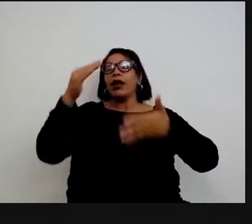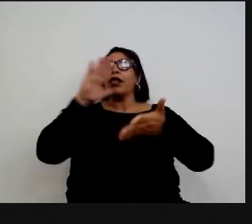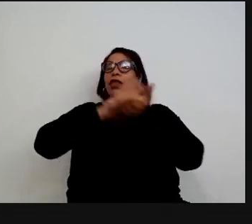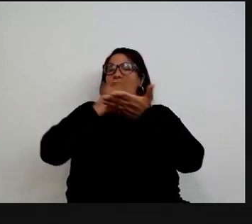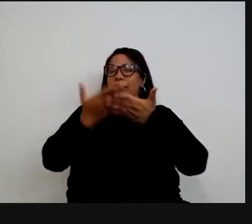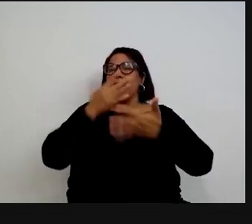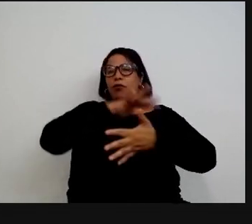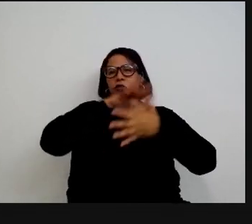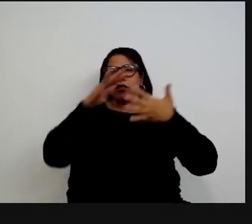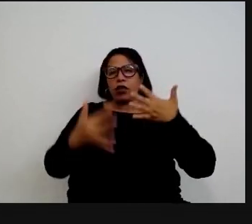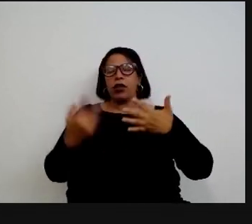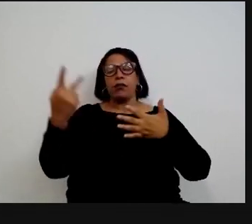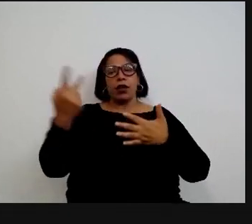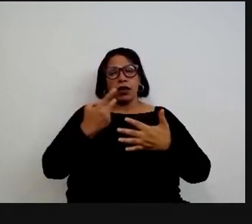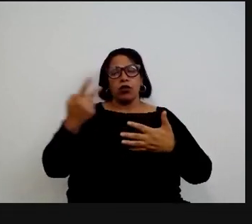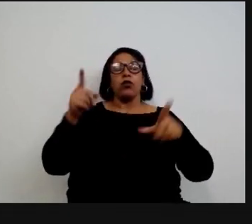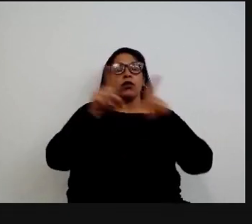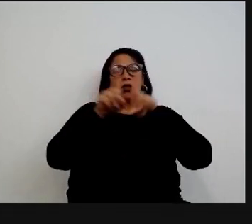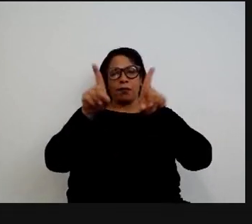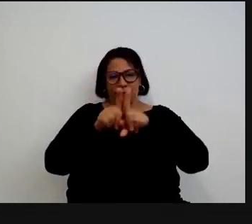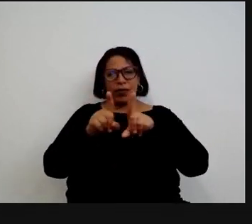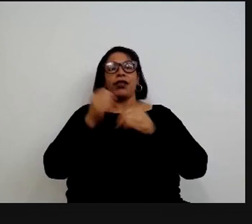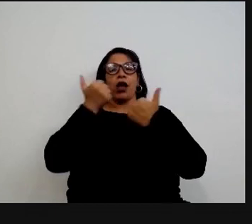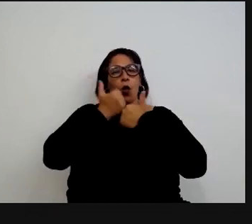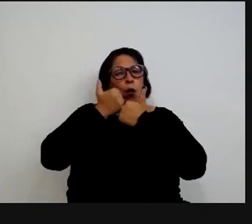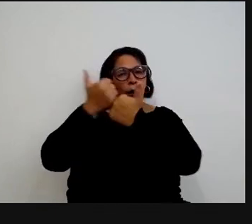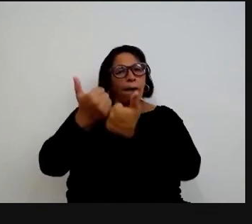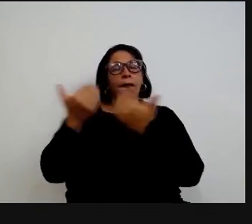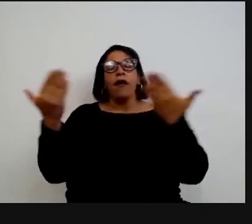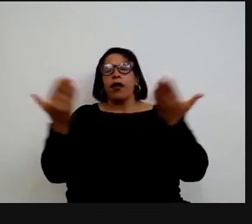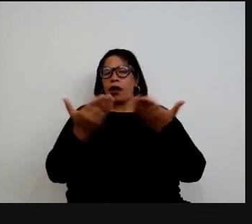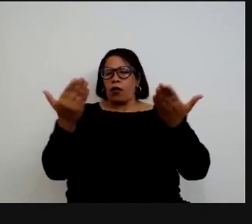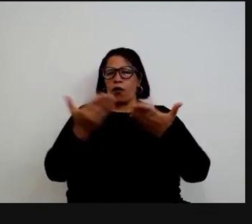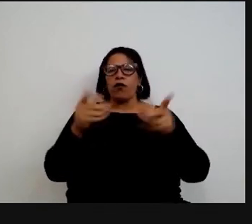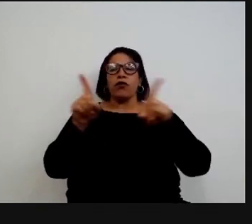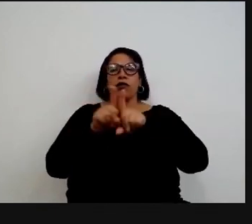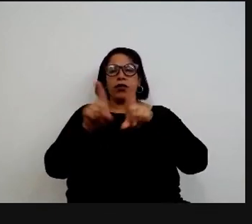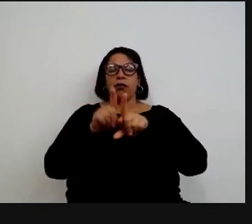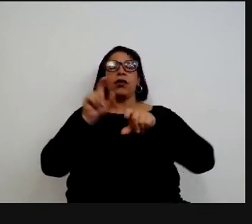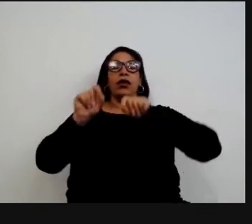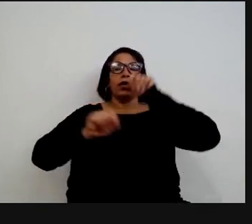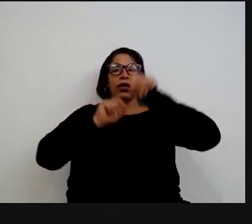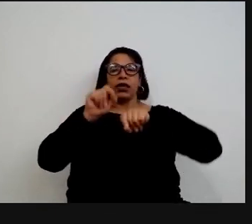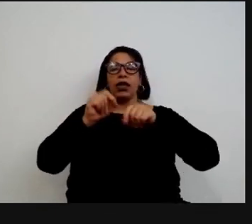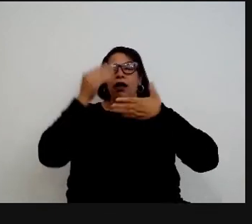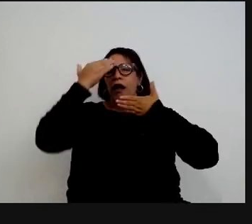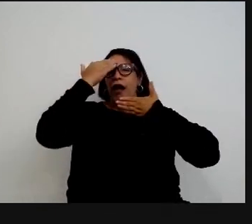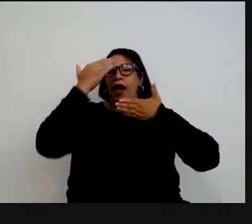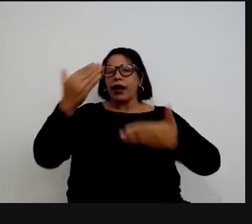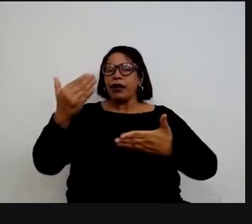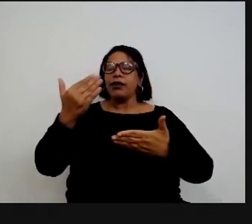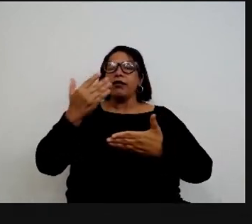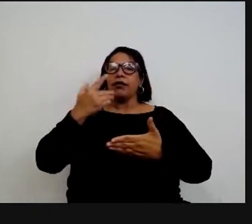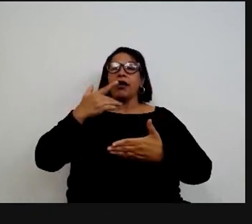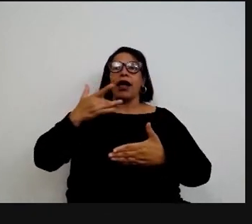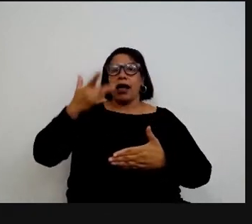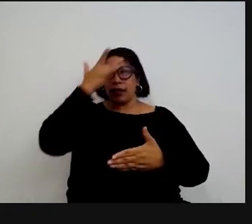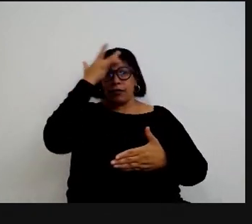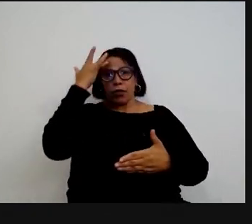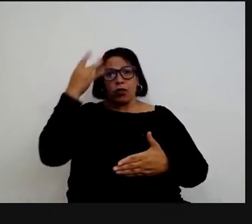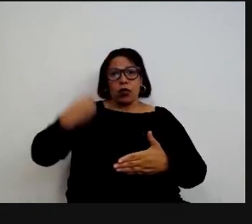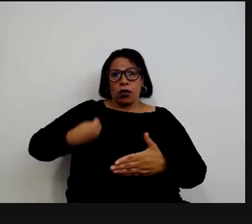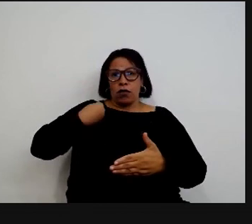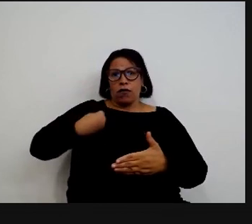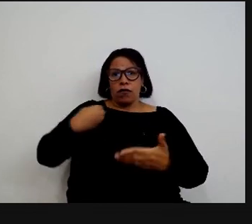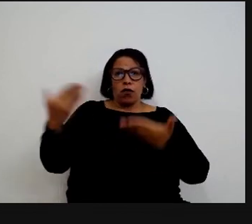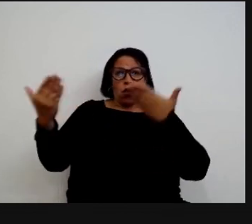às intérpretes de Libras que nos apoiaram aí. E agradecer aos presentes e aos que